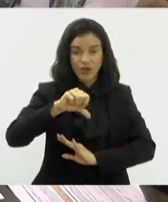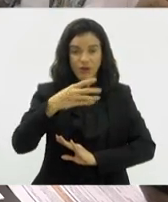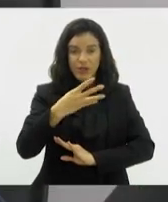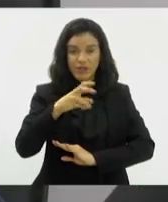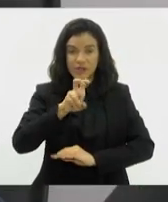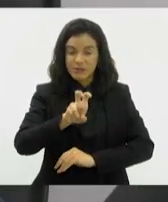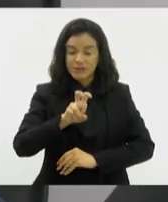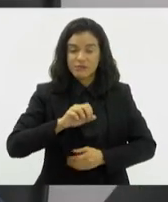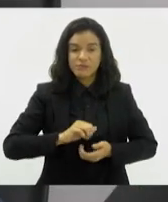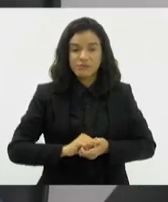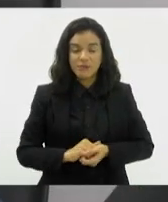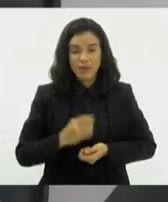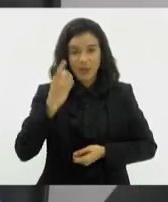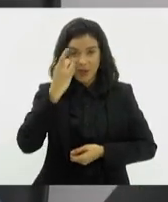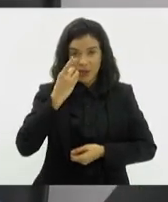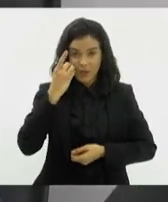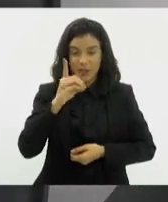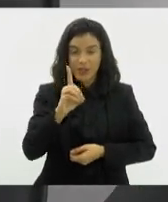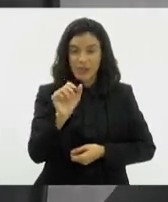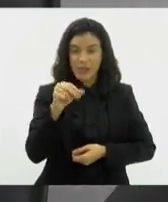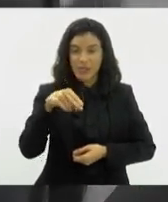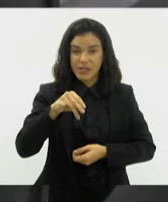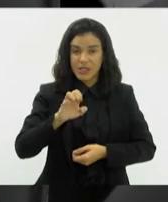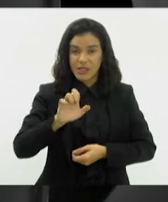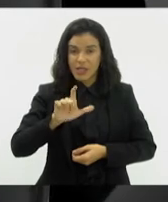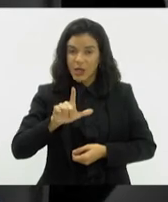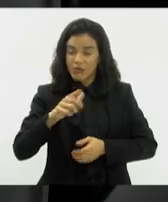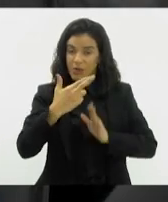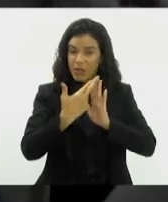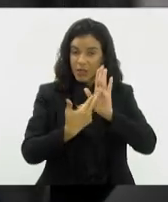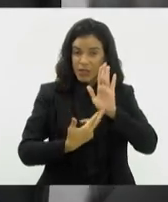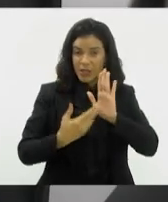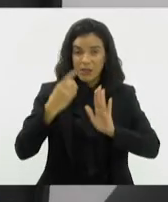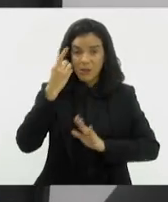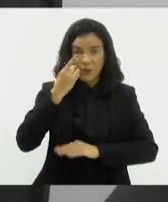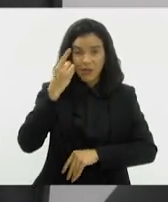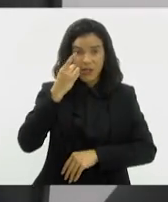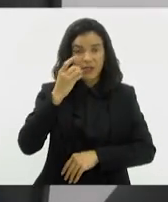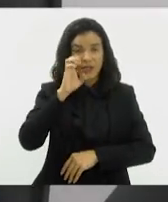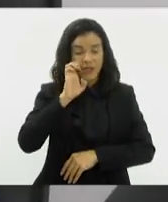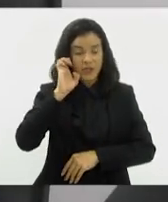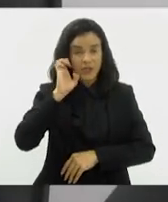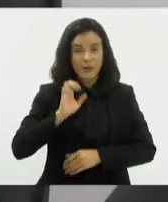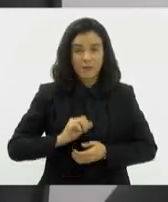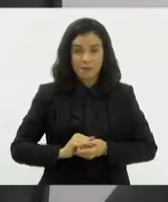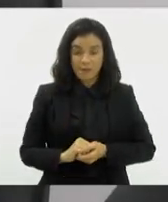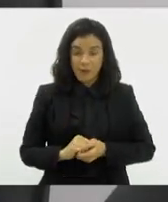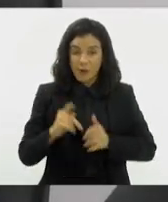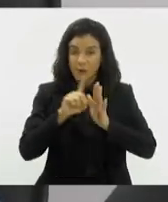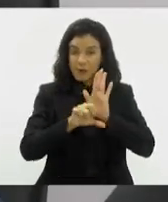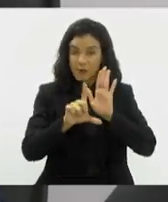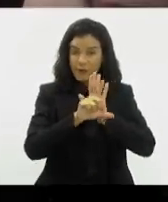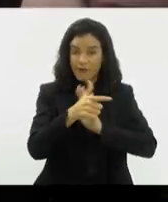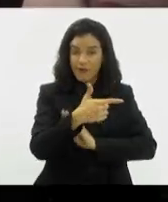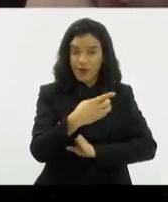2948-24, de autoria do deputado Daniel Liberon. Relatoria da deputada Élica, por favor. Bom, projeto de lei